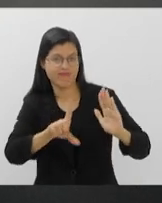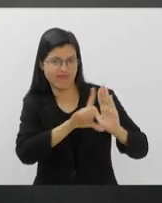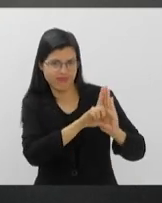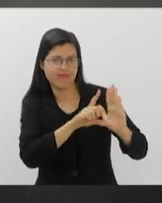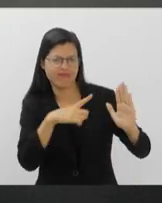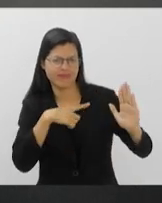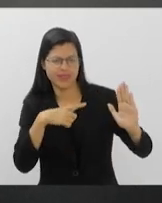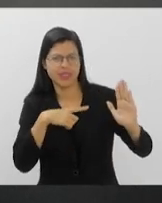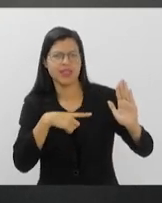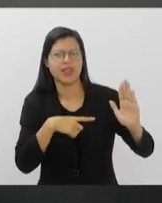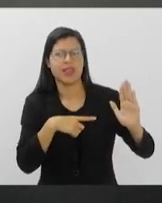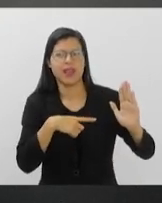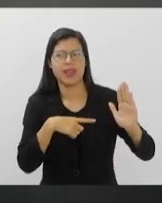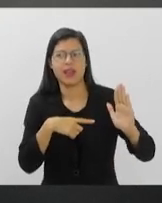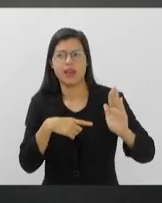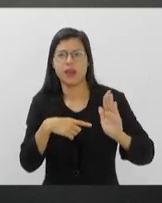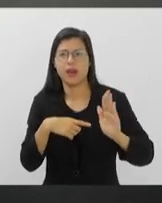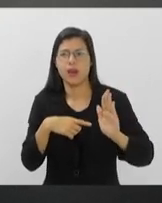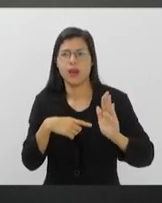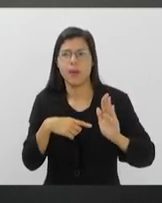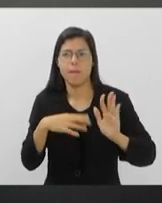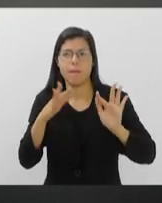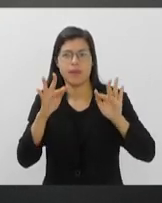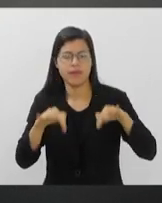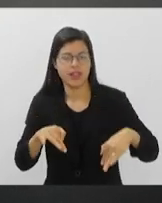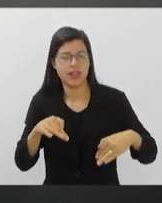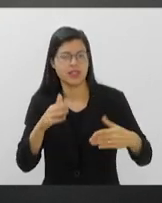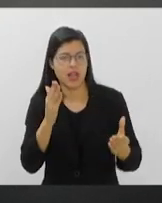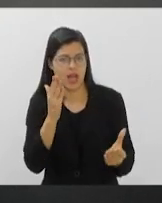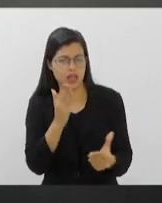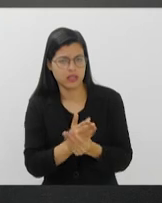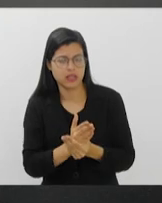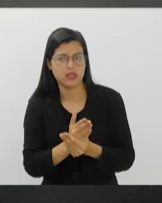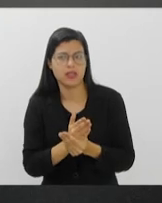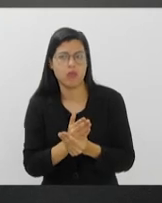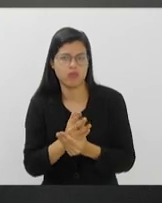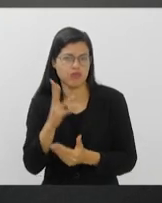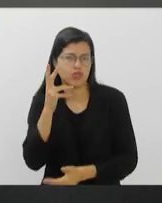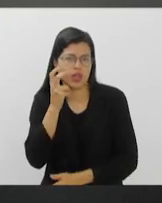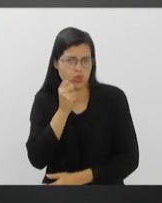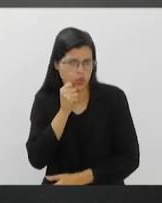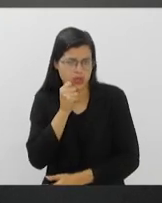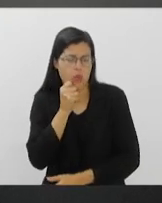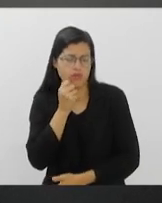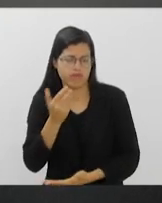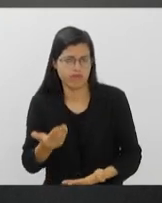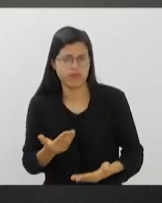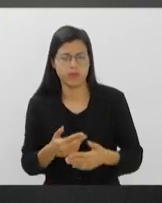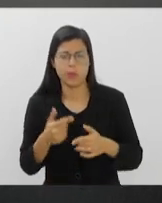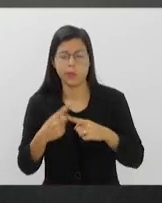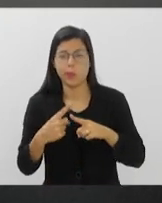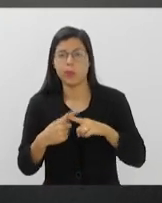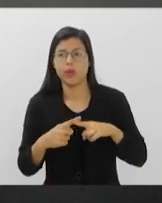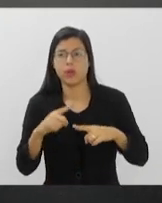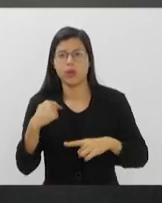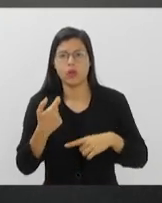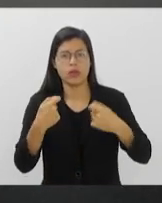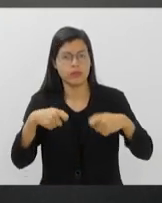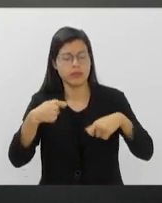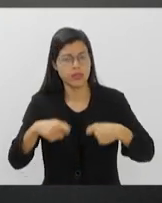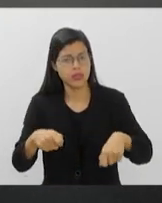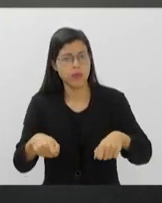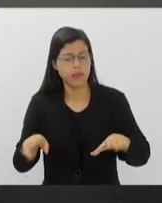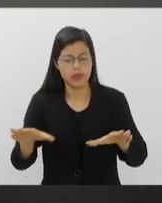lei prevê para o término de uma ação Decão do Poder familiar e de uma ação de adoção porque a gente precisa dessa essa